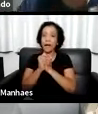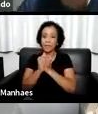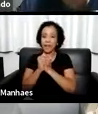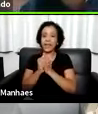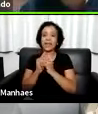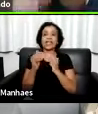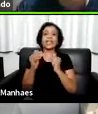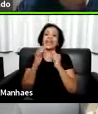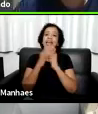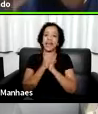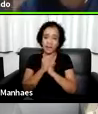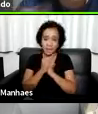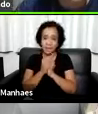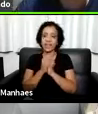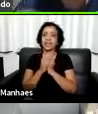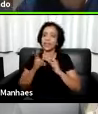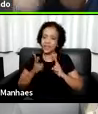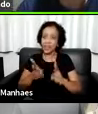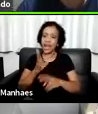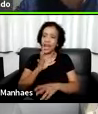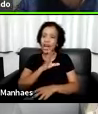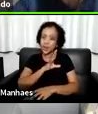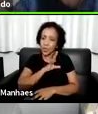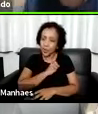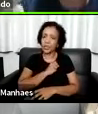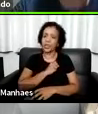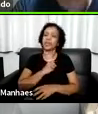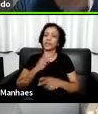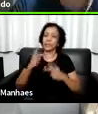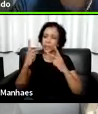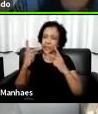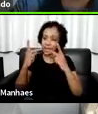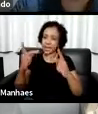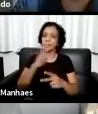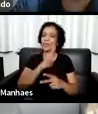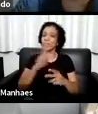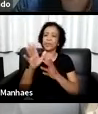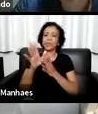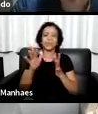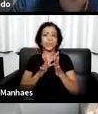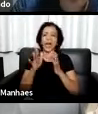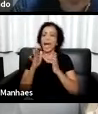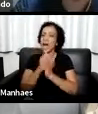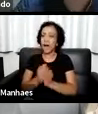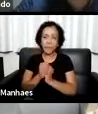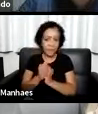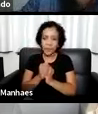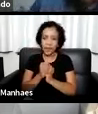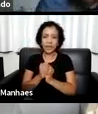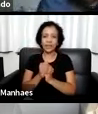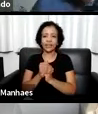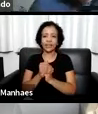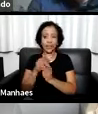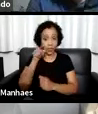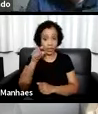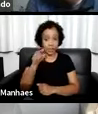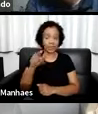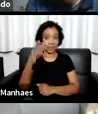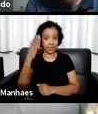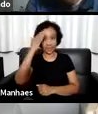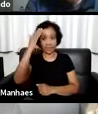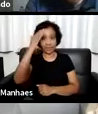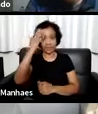Continuamos orando, adorando, pregando, invocando o nome do Senhor. Amém. Claro. Amém. Muito viva. Você que está me ouvindo neste momento, onde quer